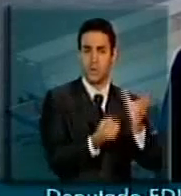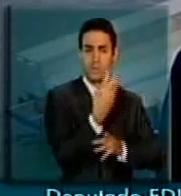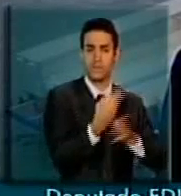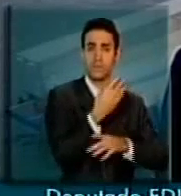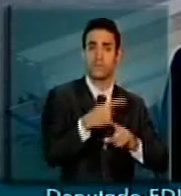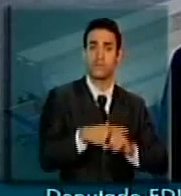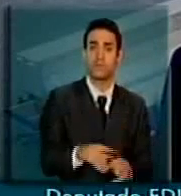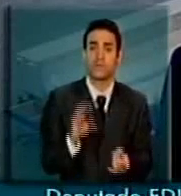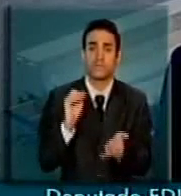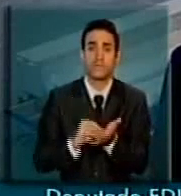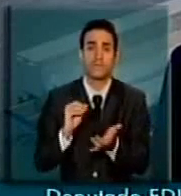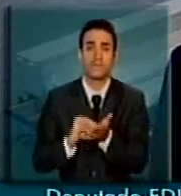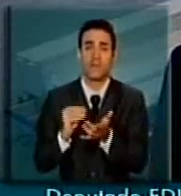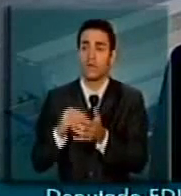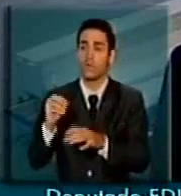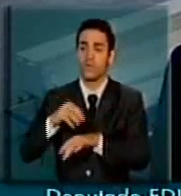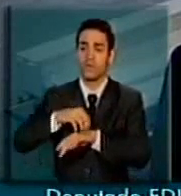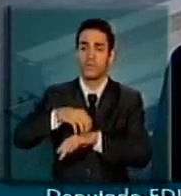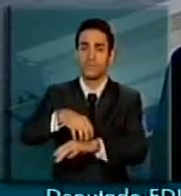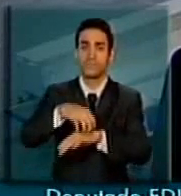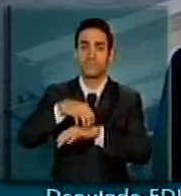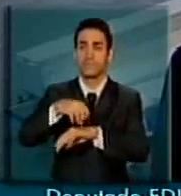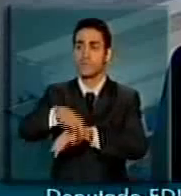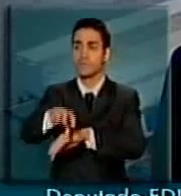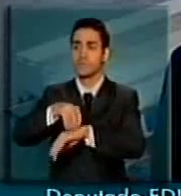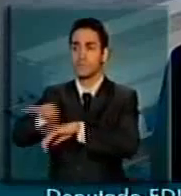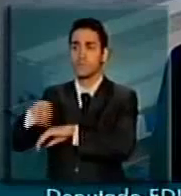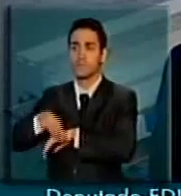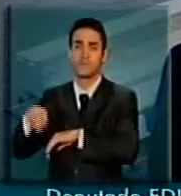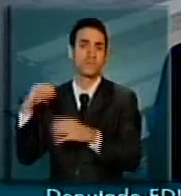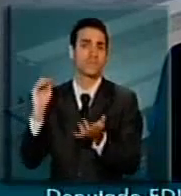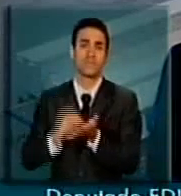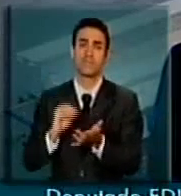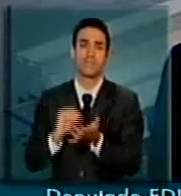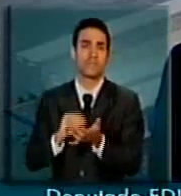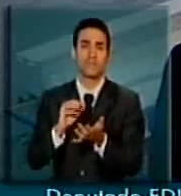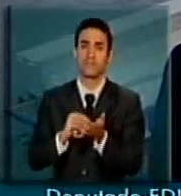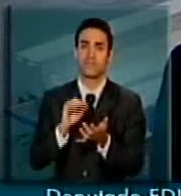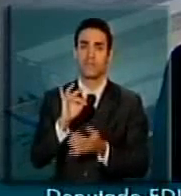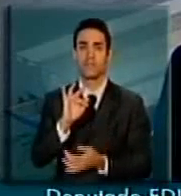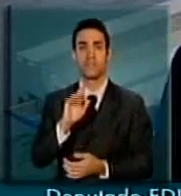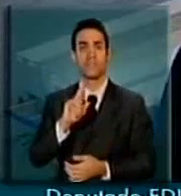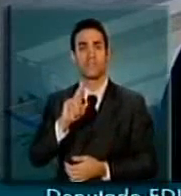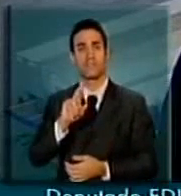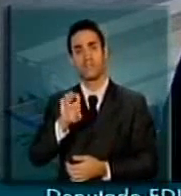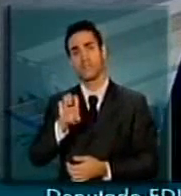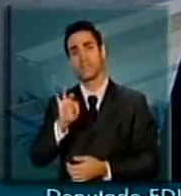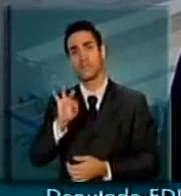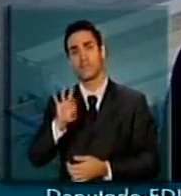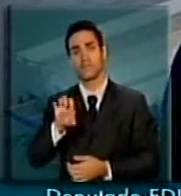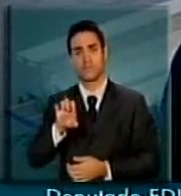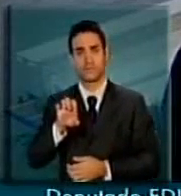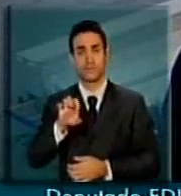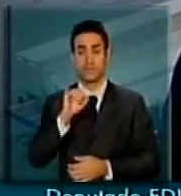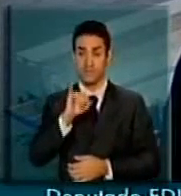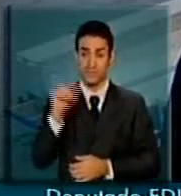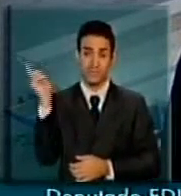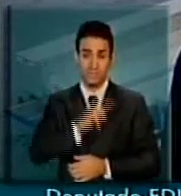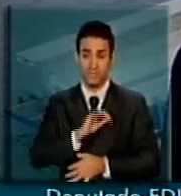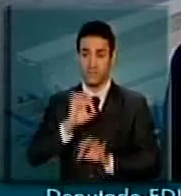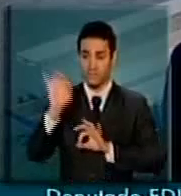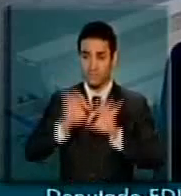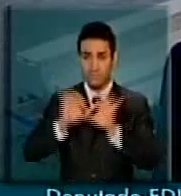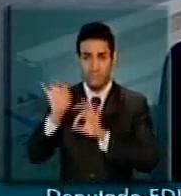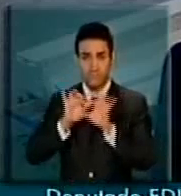nas trocas internacionais de mercadorias, com a redução no frete e, consequentemente, o aumento do ganho dos produtores.